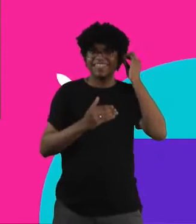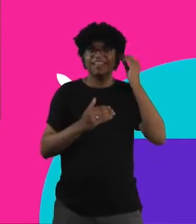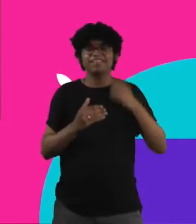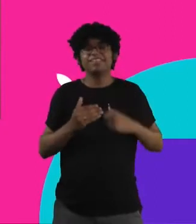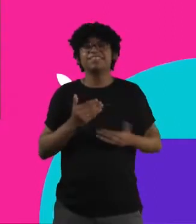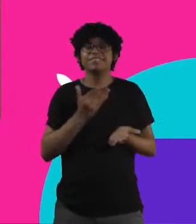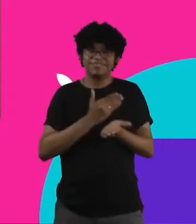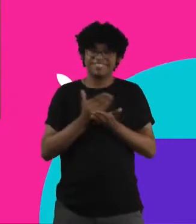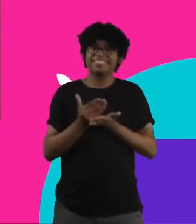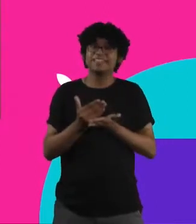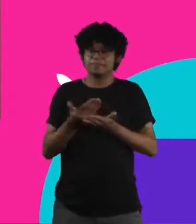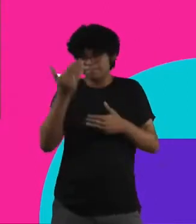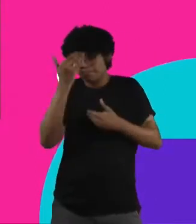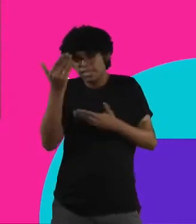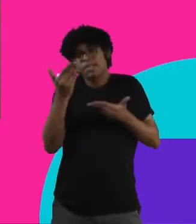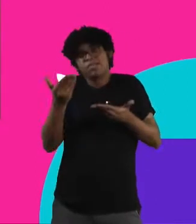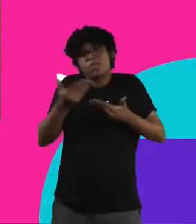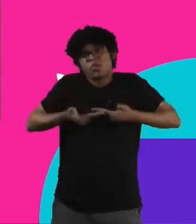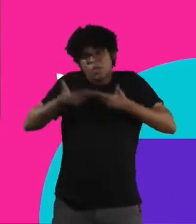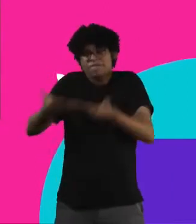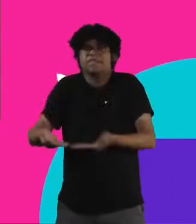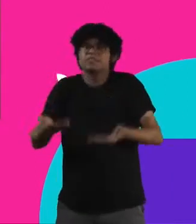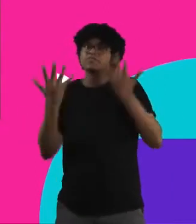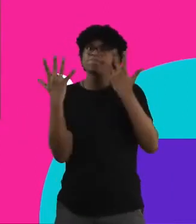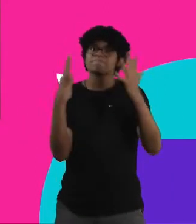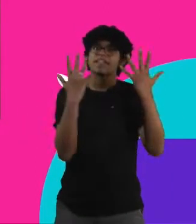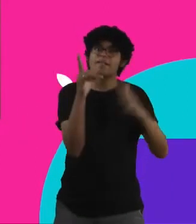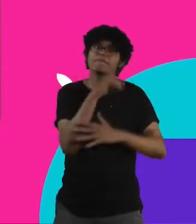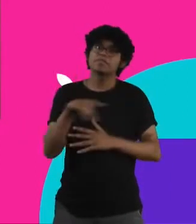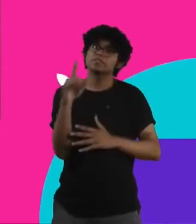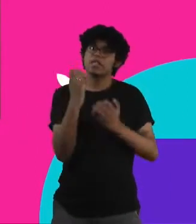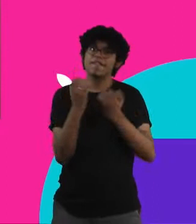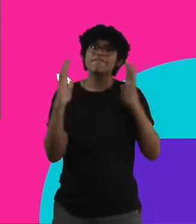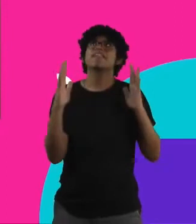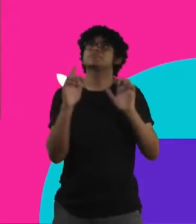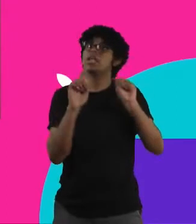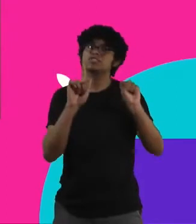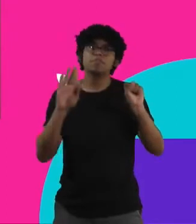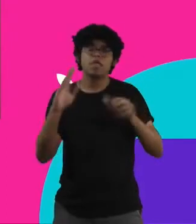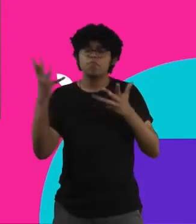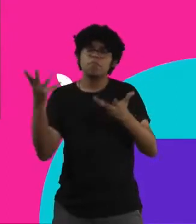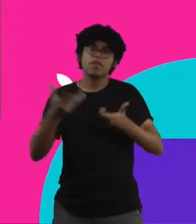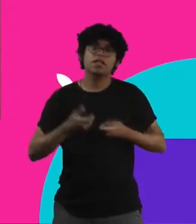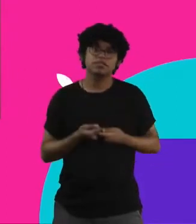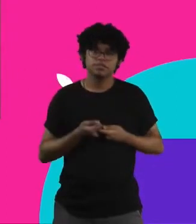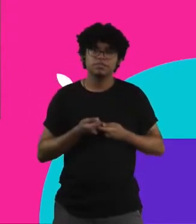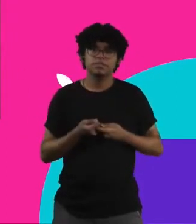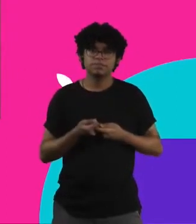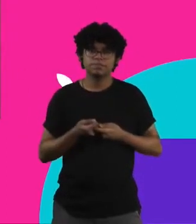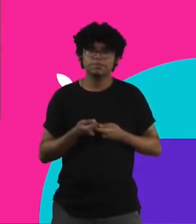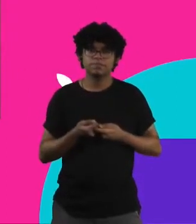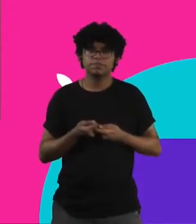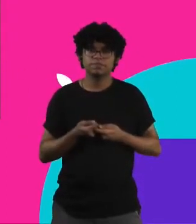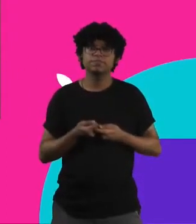convite e parabenizando, por esse evento que está incrível. E acho que estou me sentindo